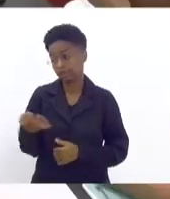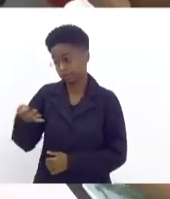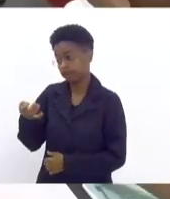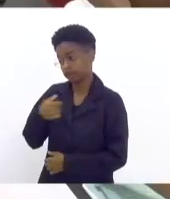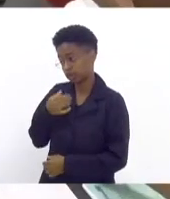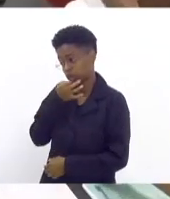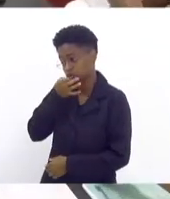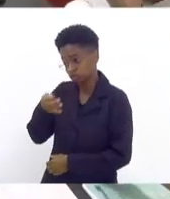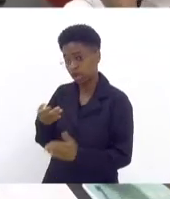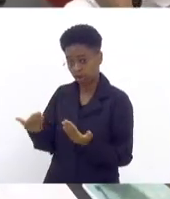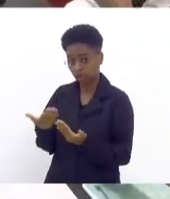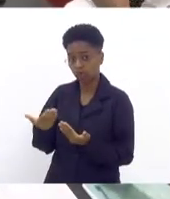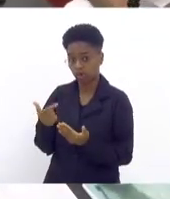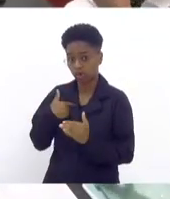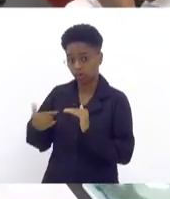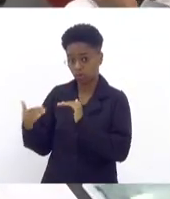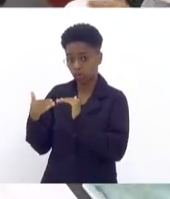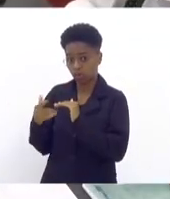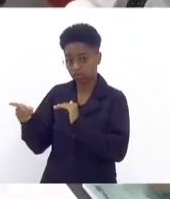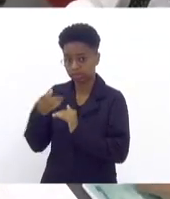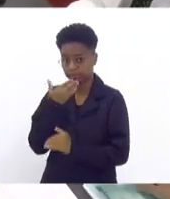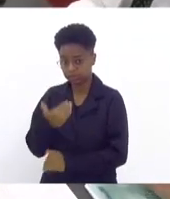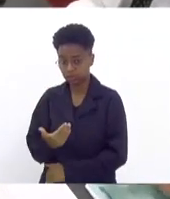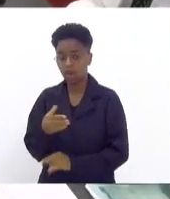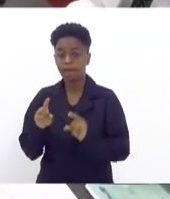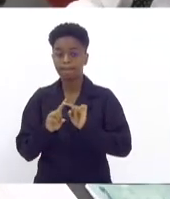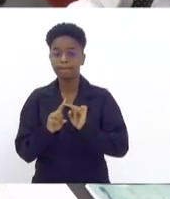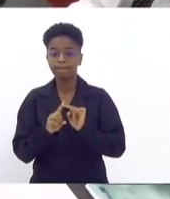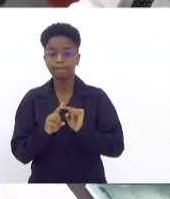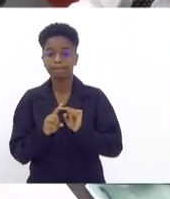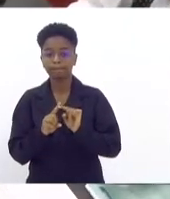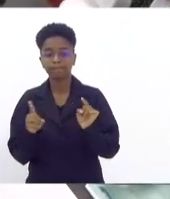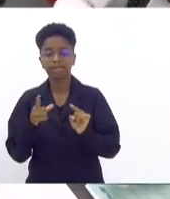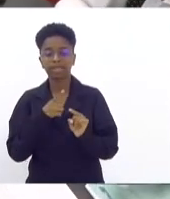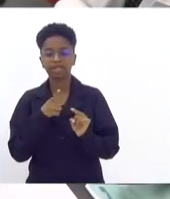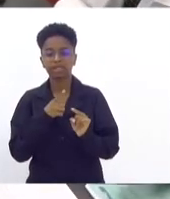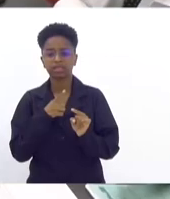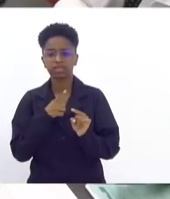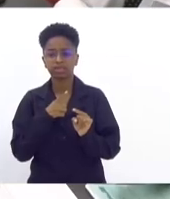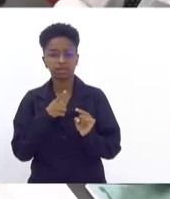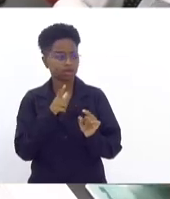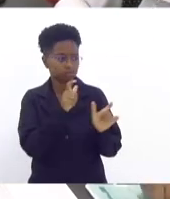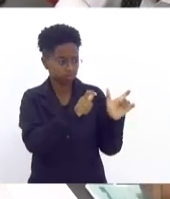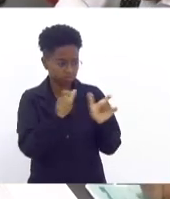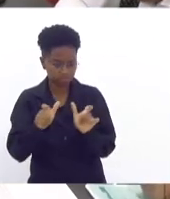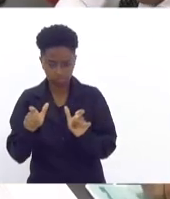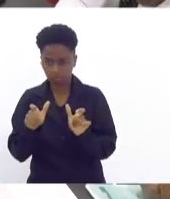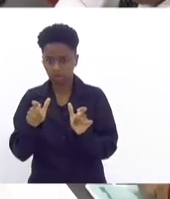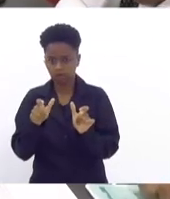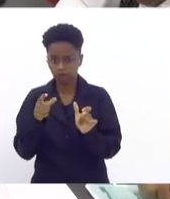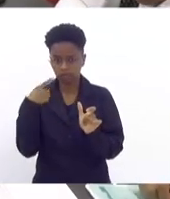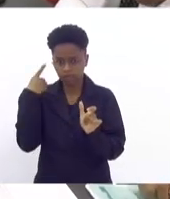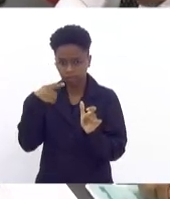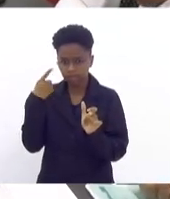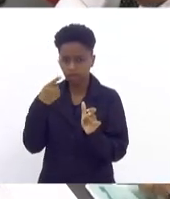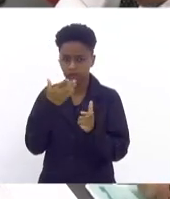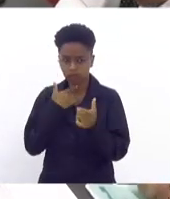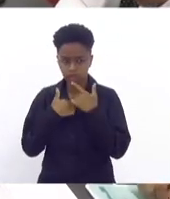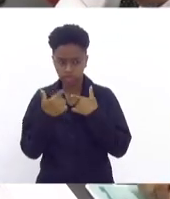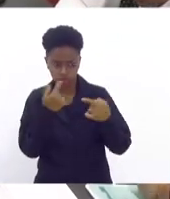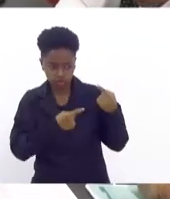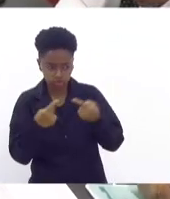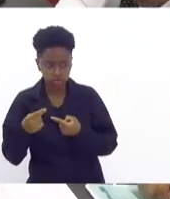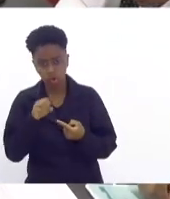sugerir agora, a presidência defere o pedido de Vossa Excelência. Existe algum deputado, algum colega que queira fazer discutir